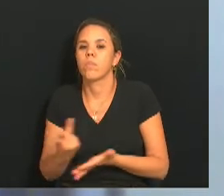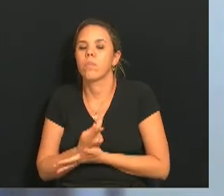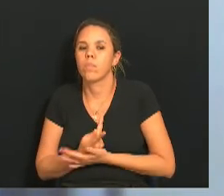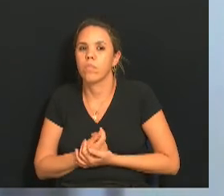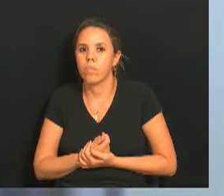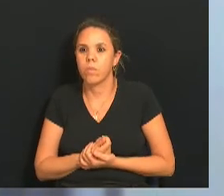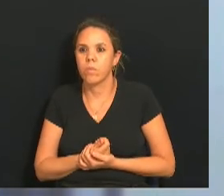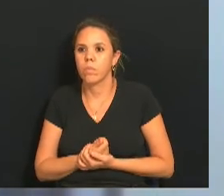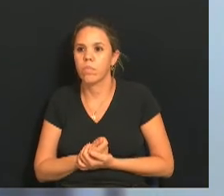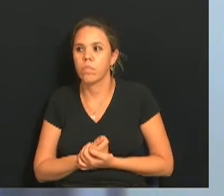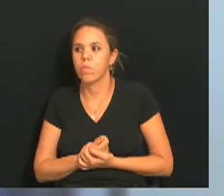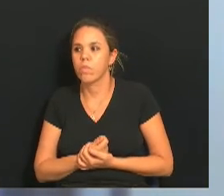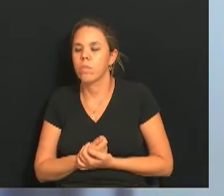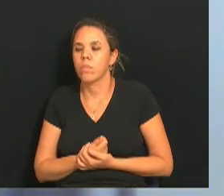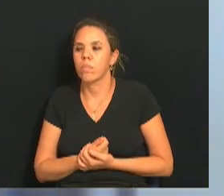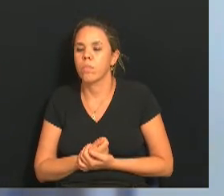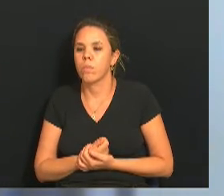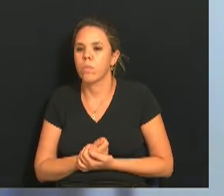do próprio processo.